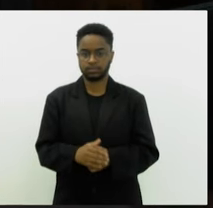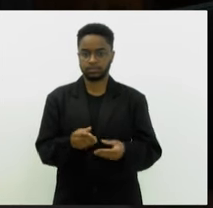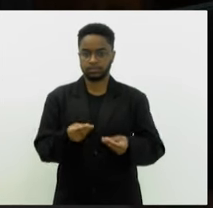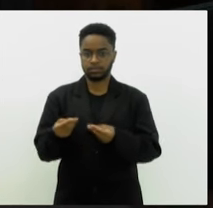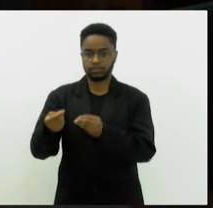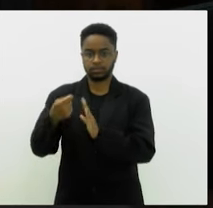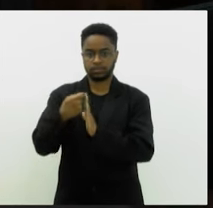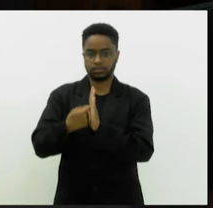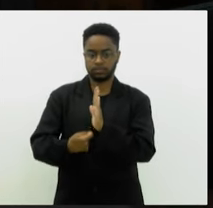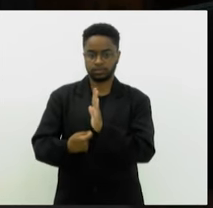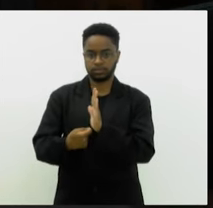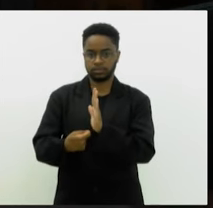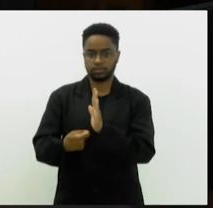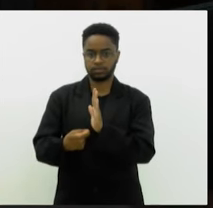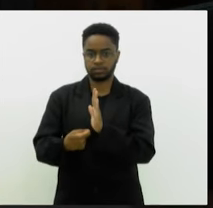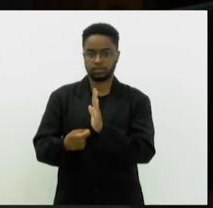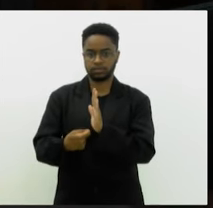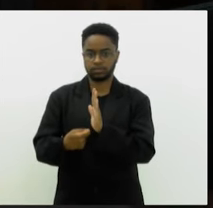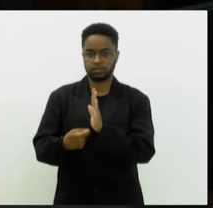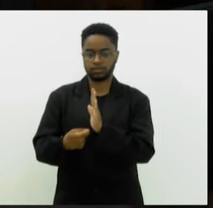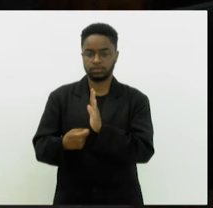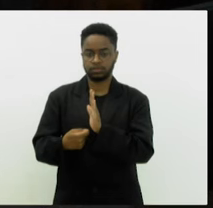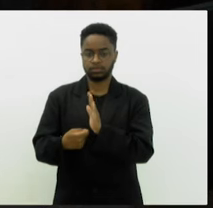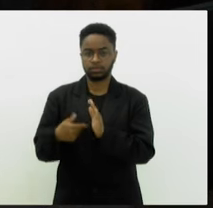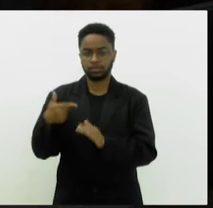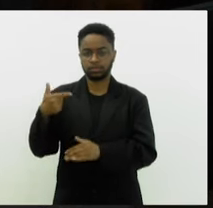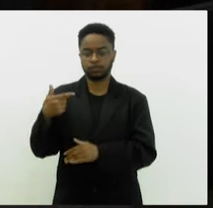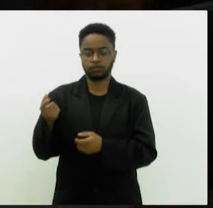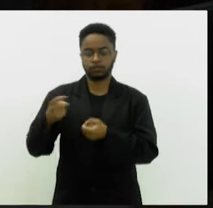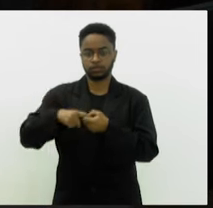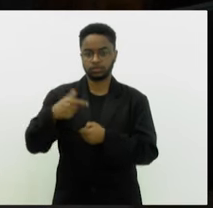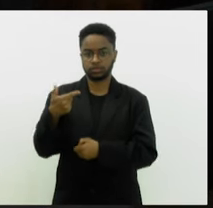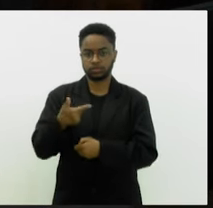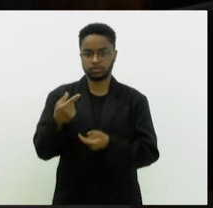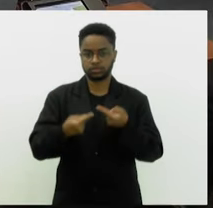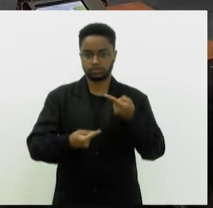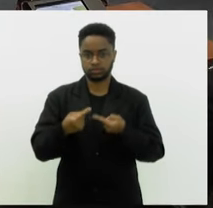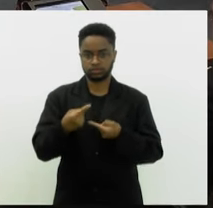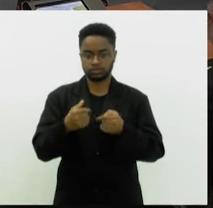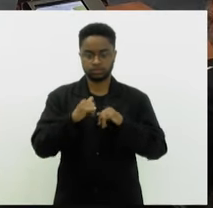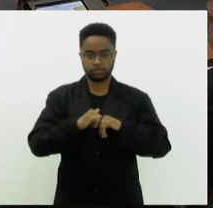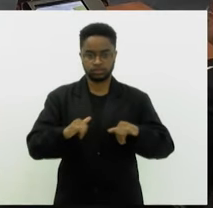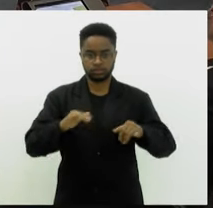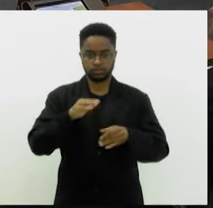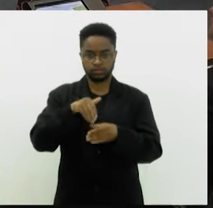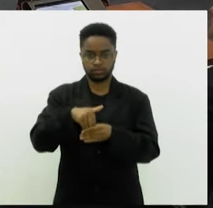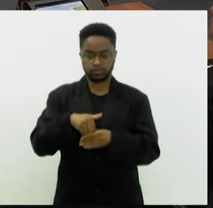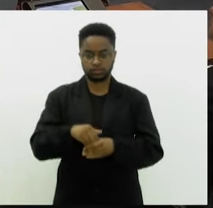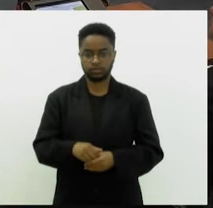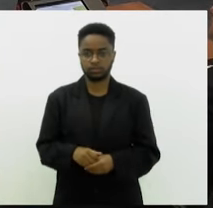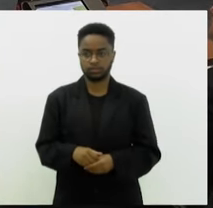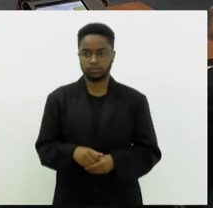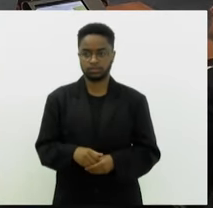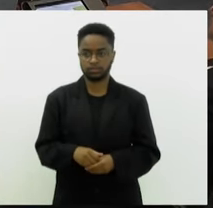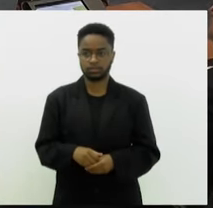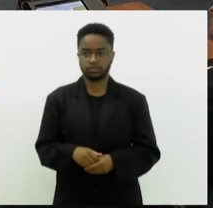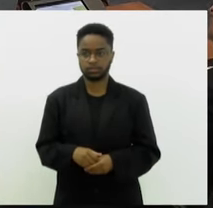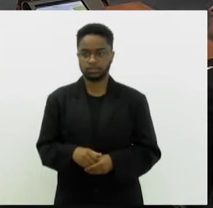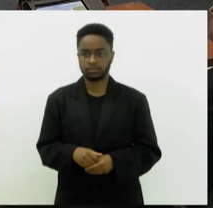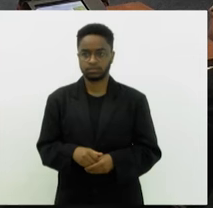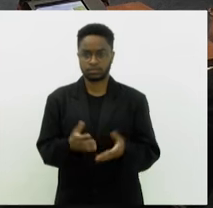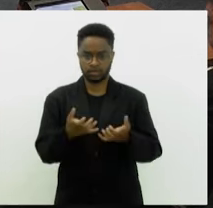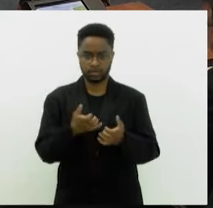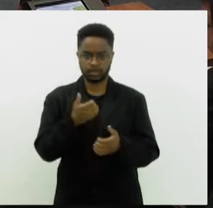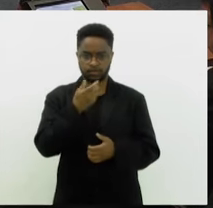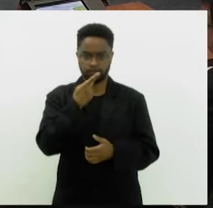redação do vencido. Para a segunda discussão. Para a declaração, presidente. Para a declaração de voto, nosso... Quer falar antes?